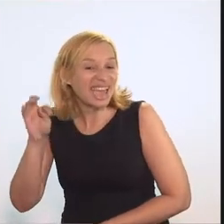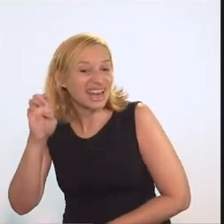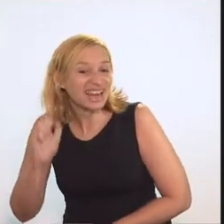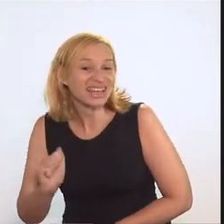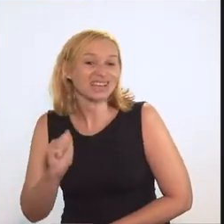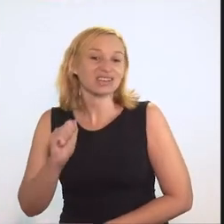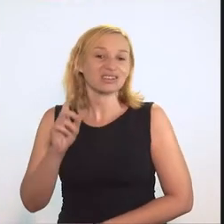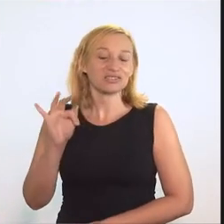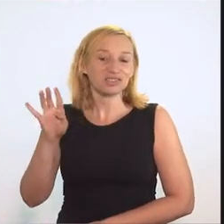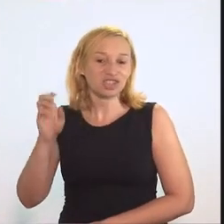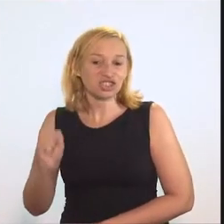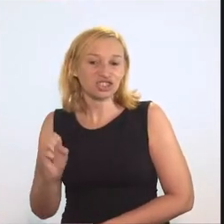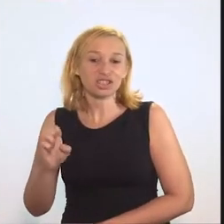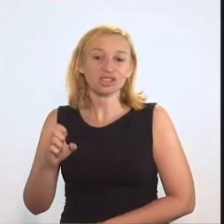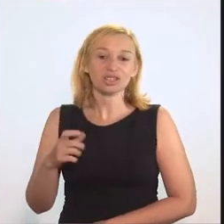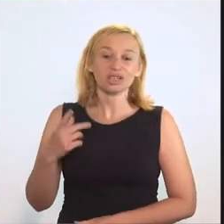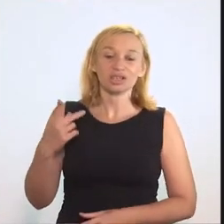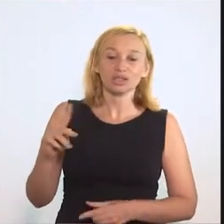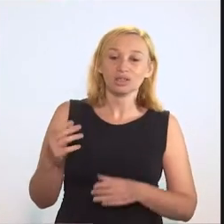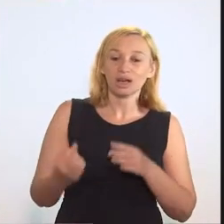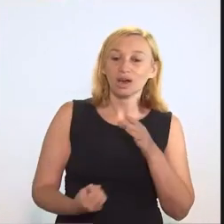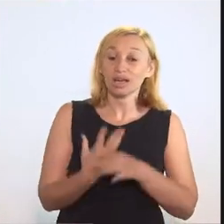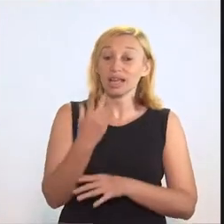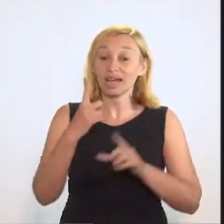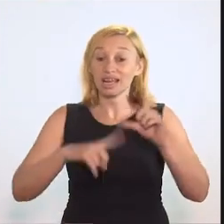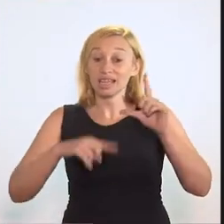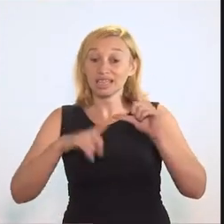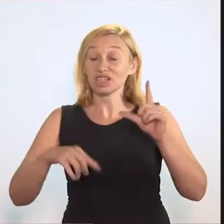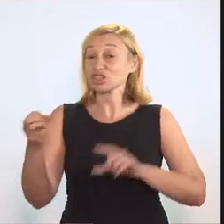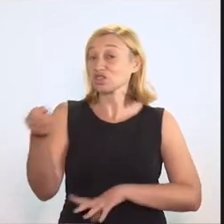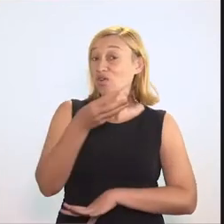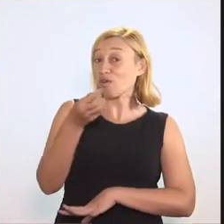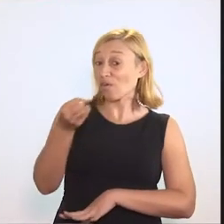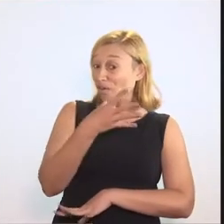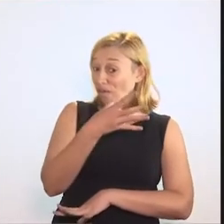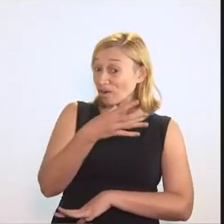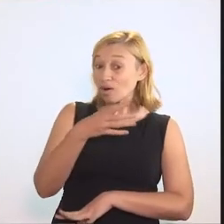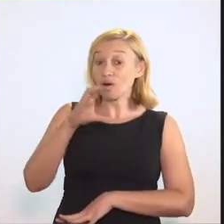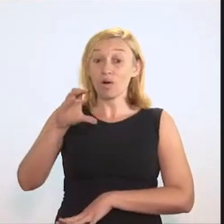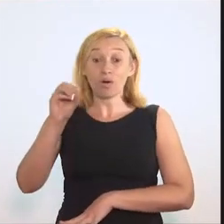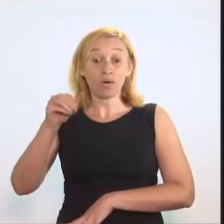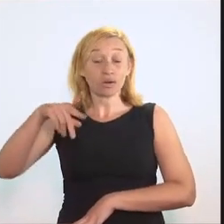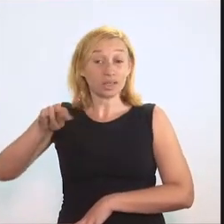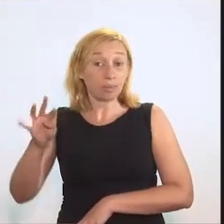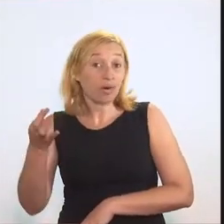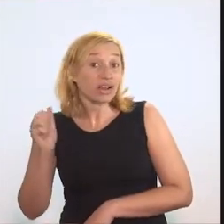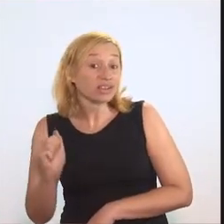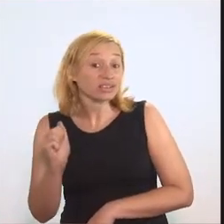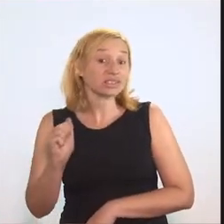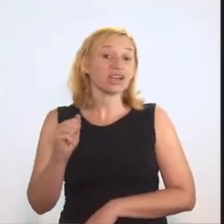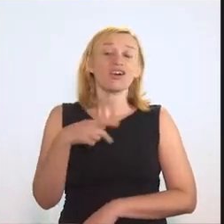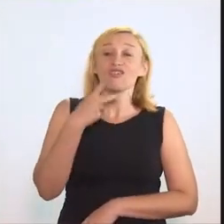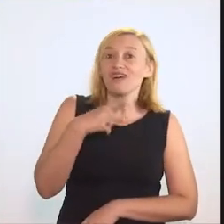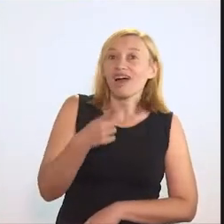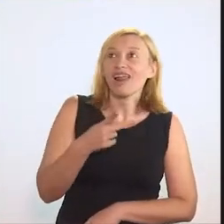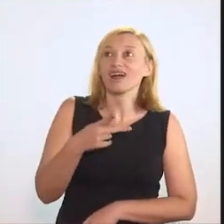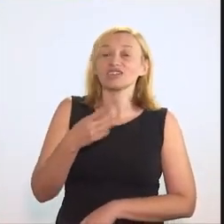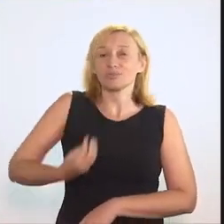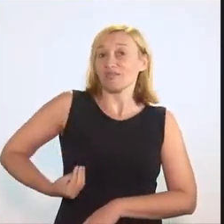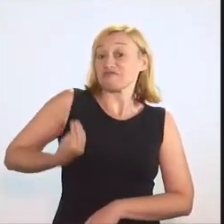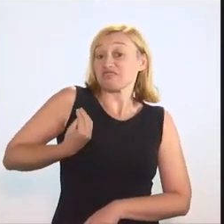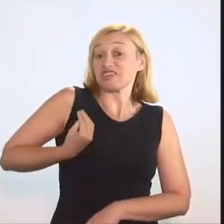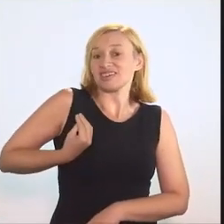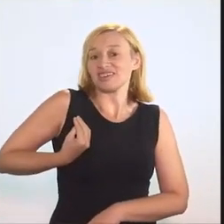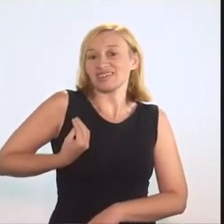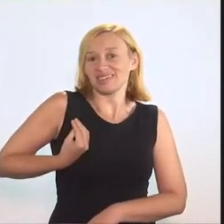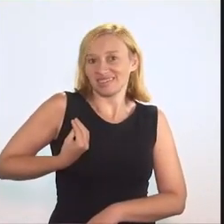Fischer trouxe as suas composições mais modernas, mais contemporâneas, falando